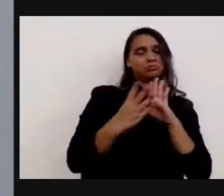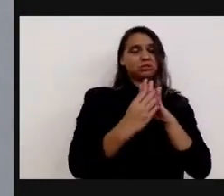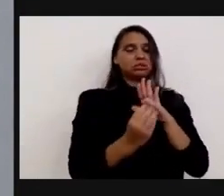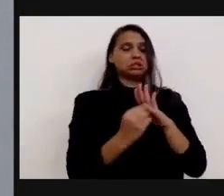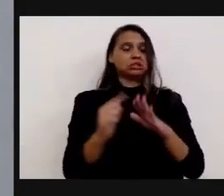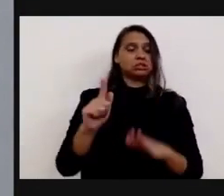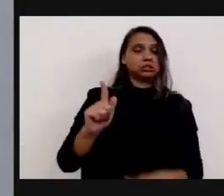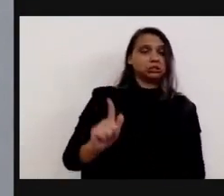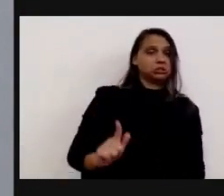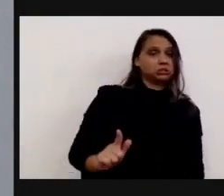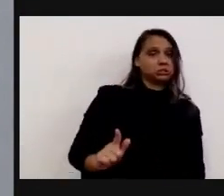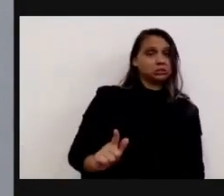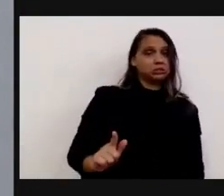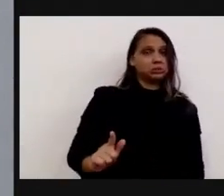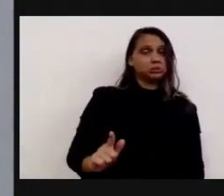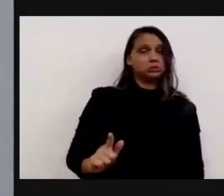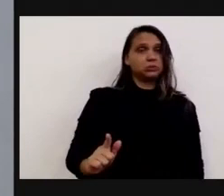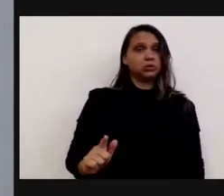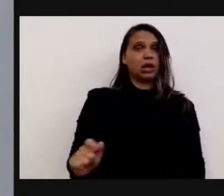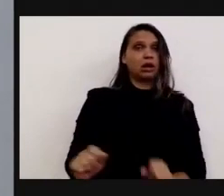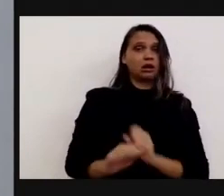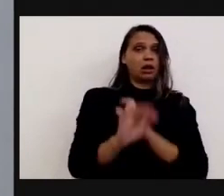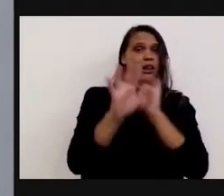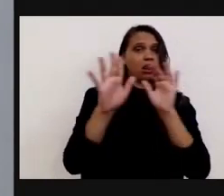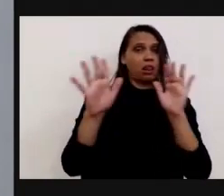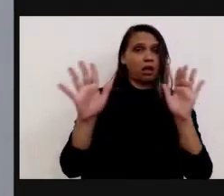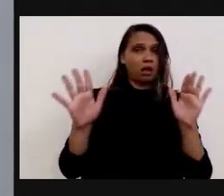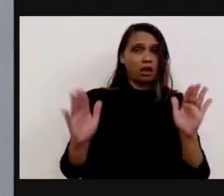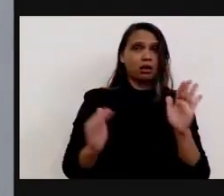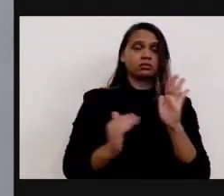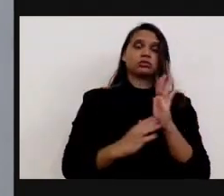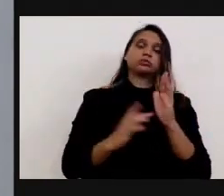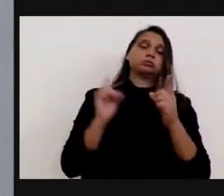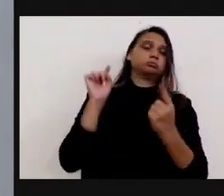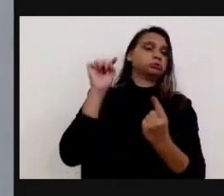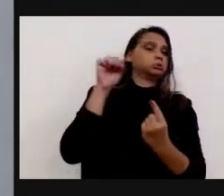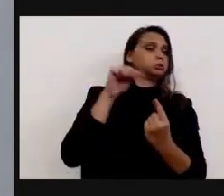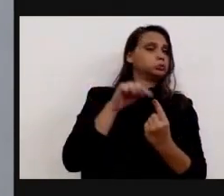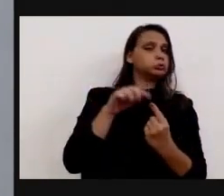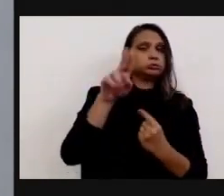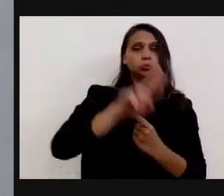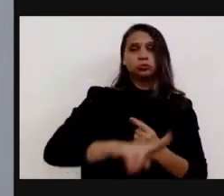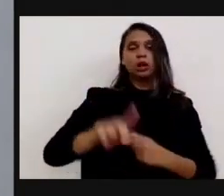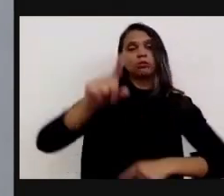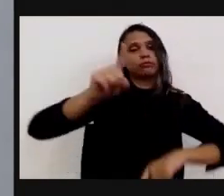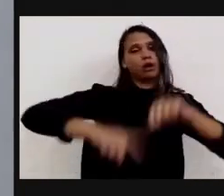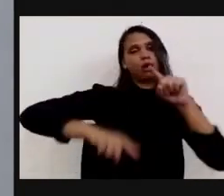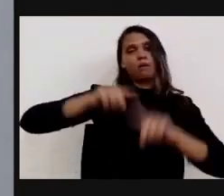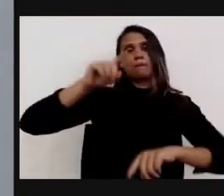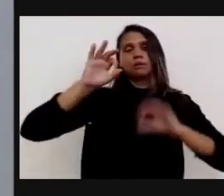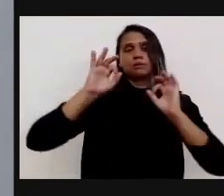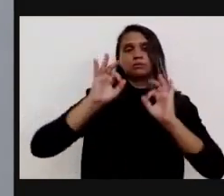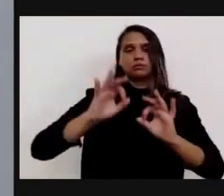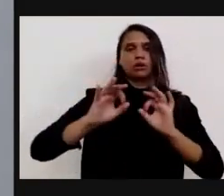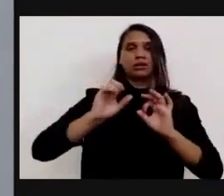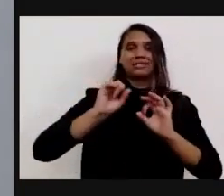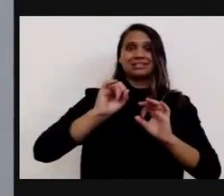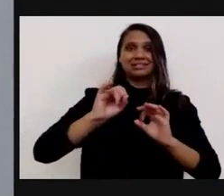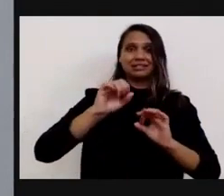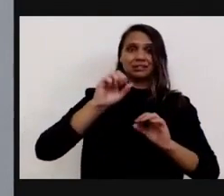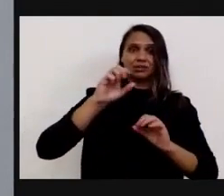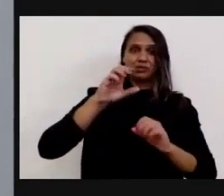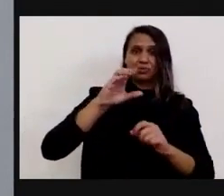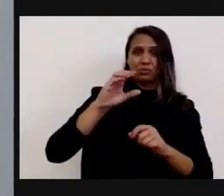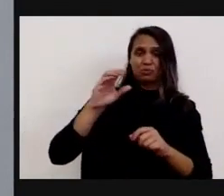gestão a clareza das metas ao uso de ferramentas adequadas se você quiser dar um control c no